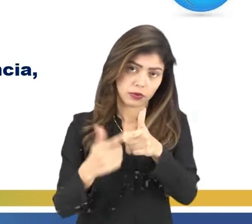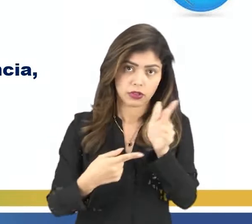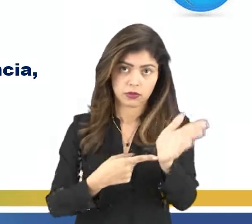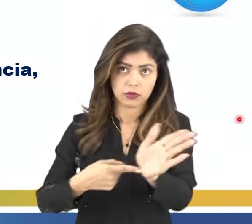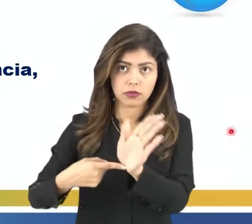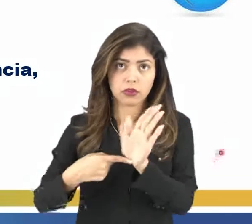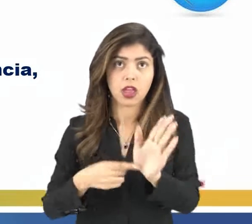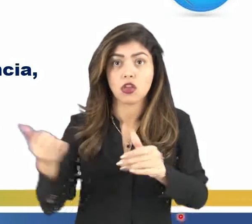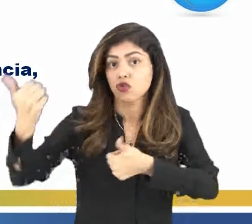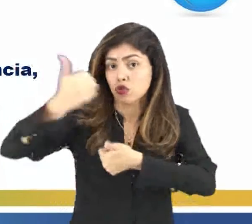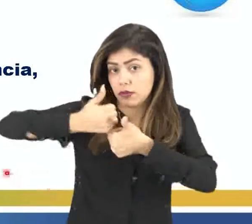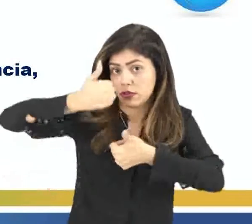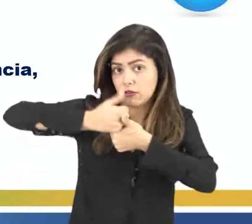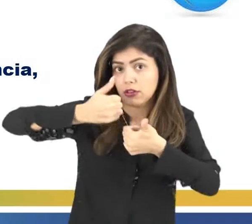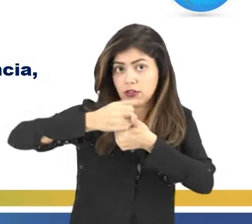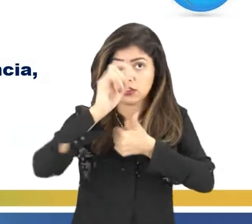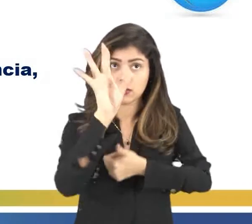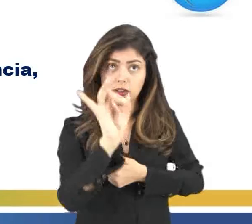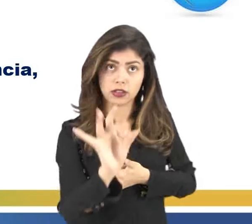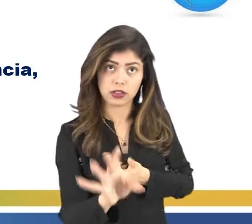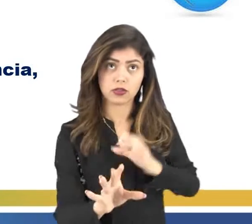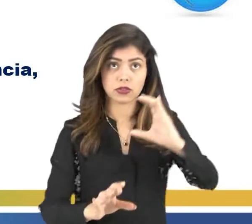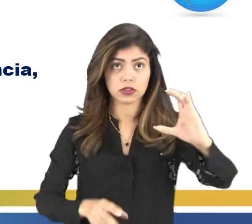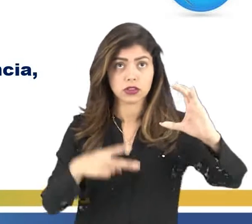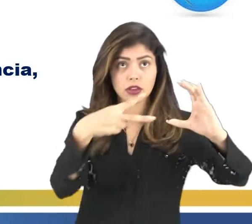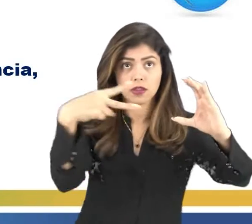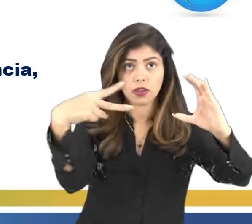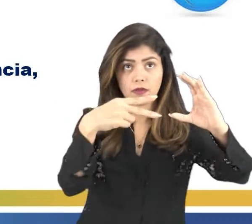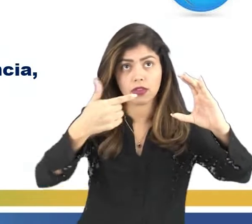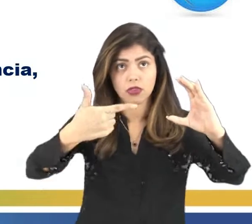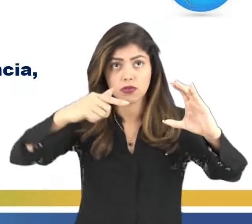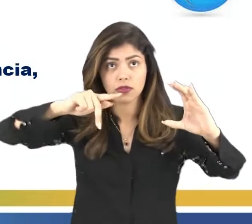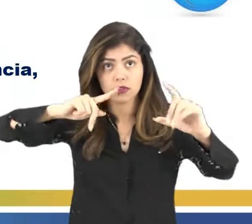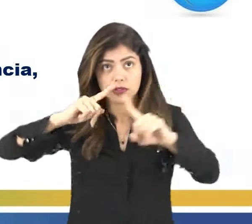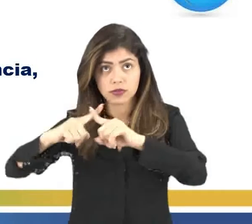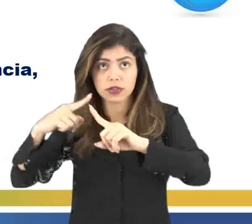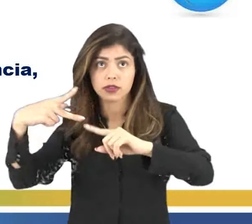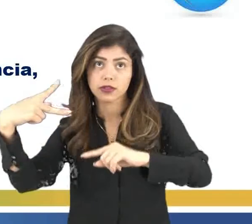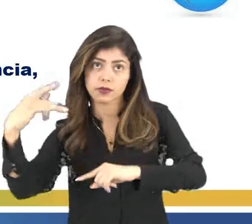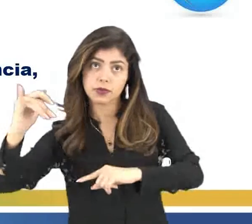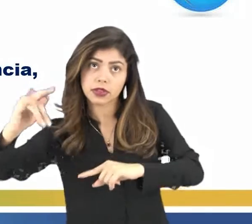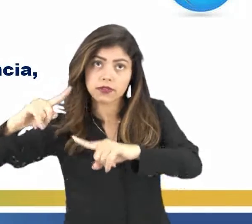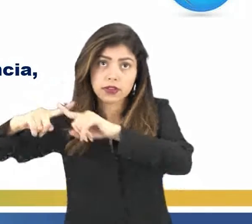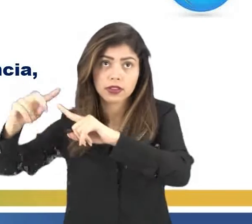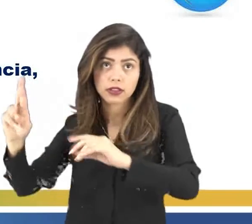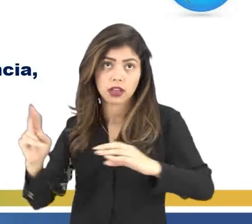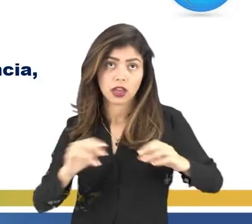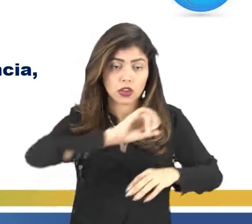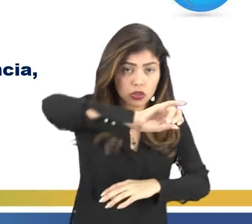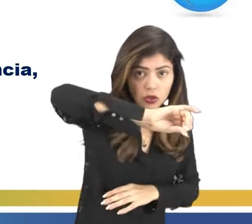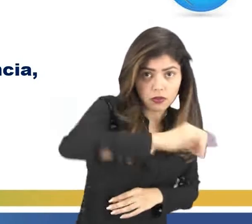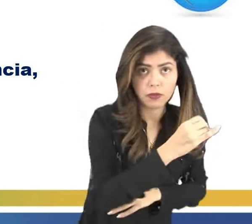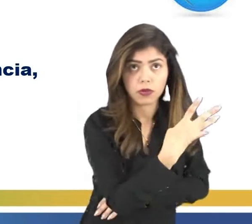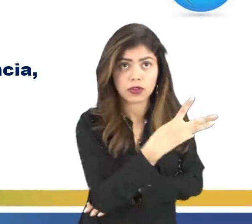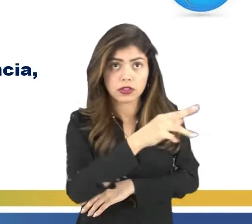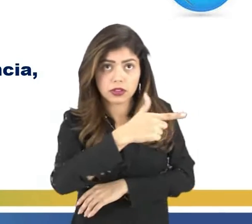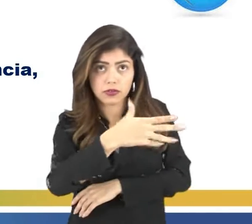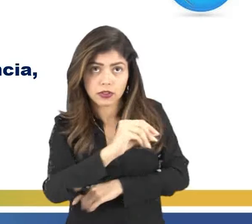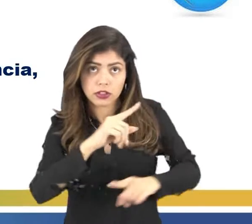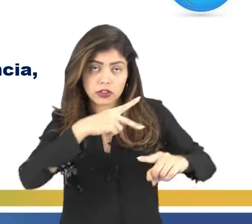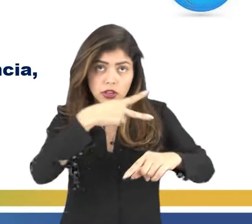problema, substituindo em c, que é o comprimento, teremos 9.420 igual a